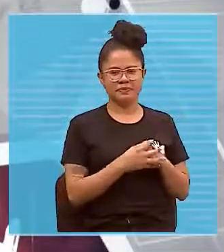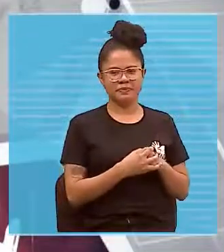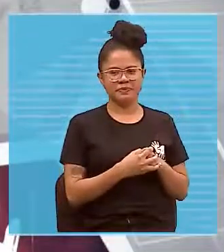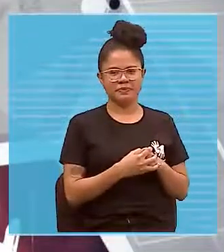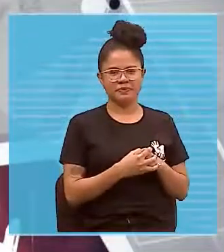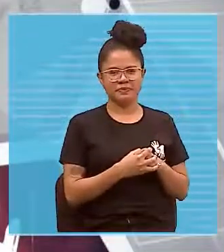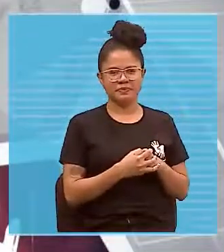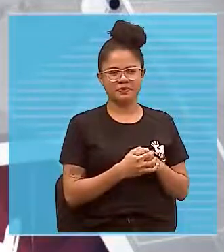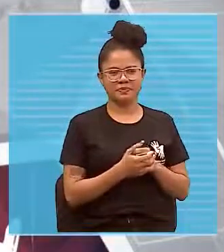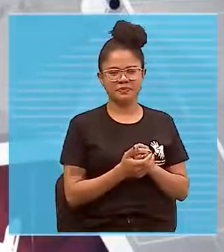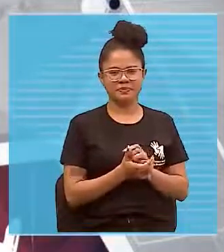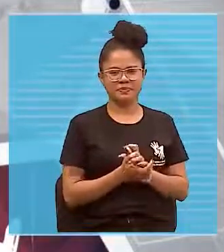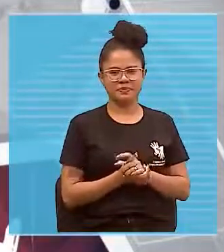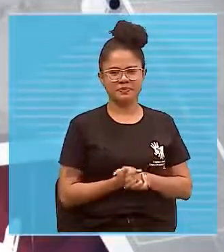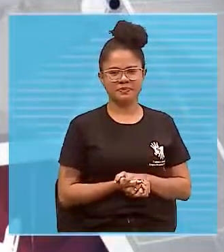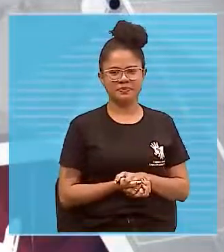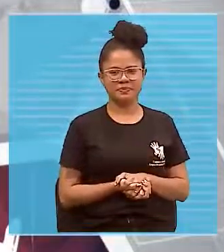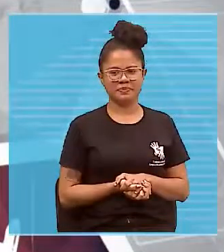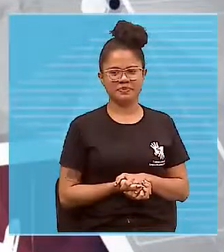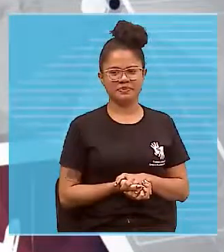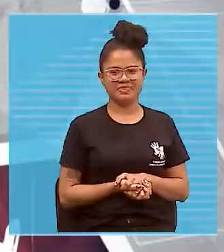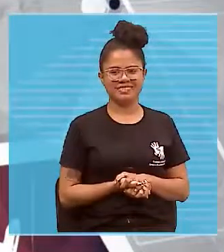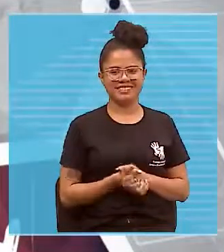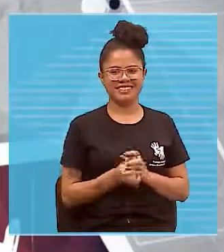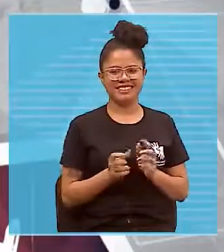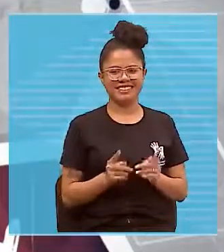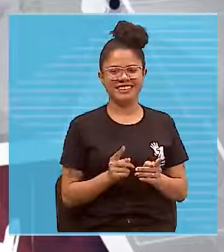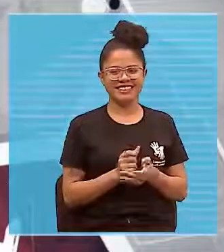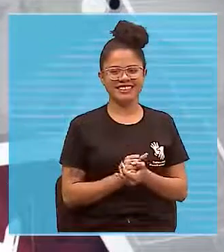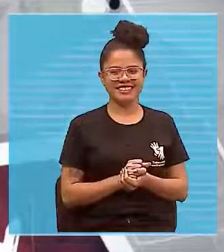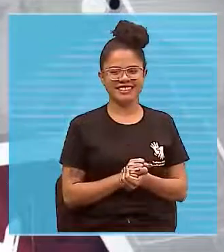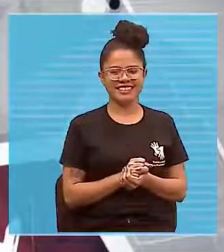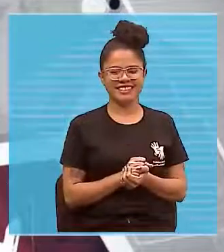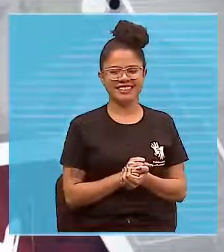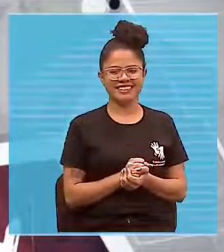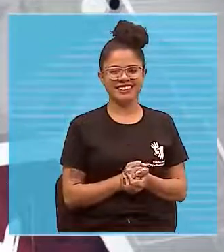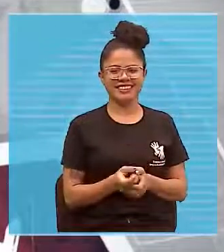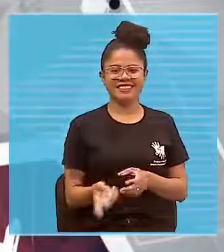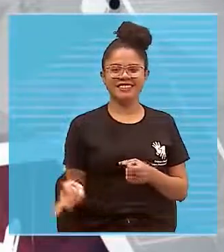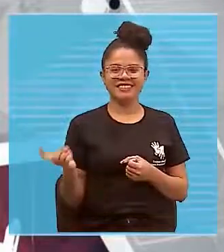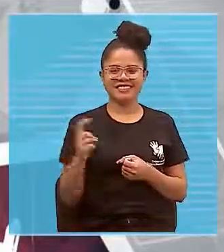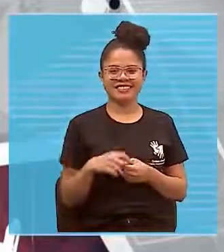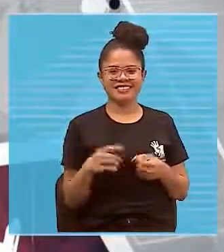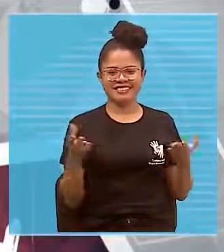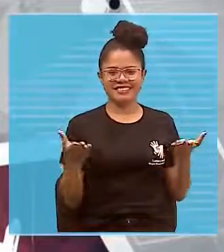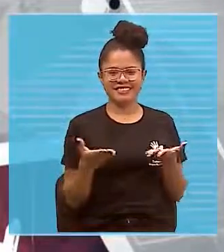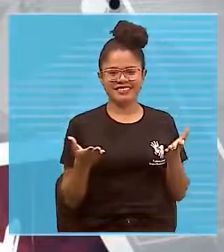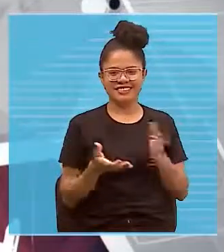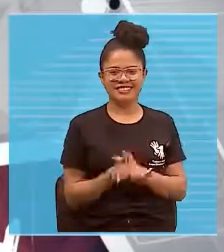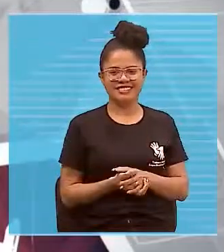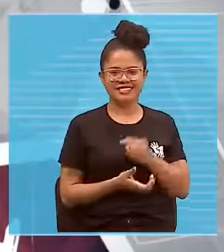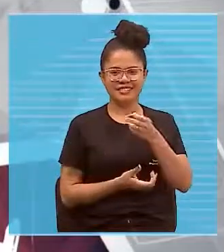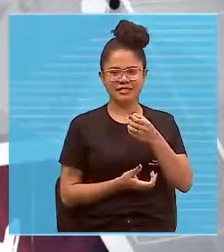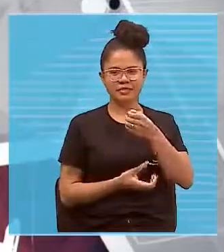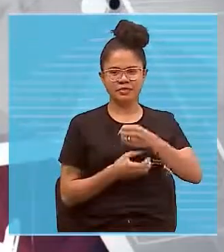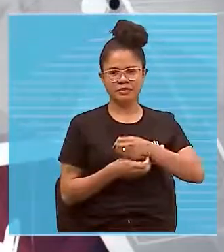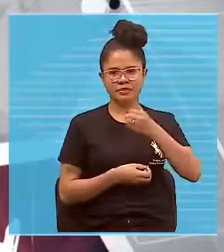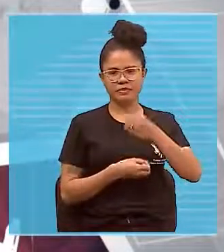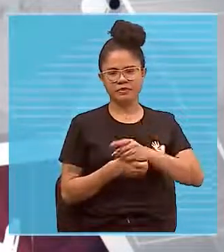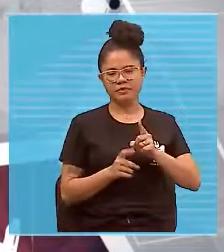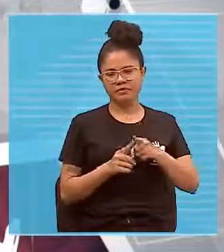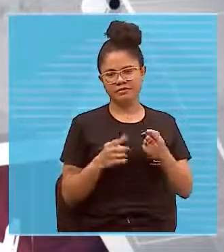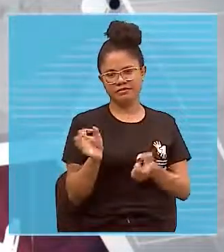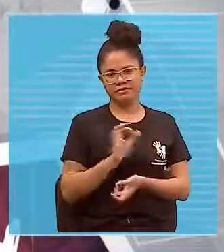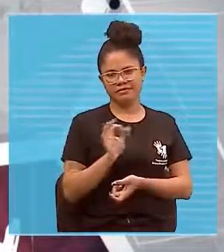Vai ficar camuflado. Olha só. Voltamos aos vivos. O copo tá aí, mas ninguém vai ver ele agora.